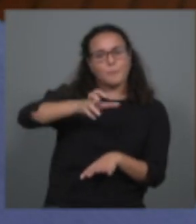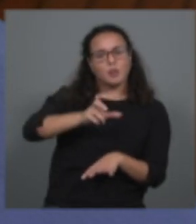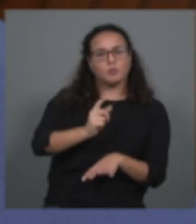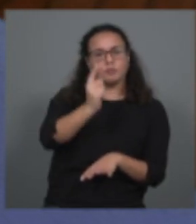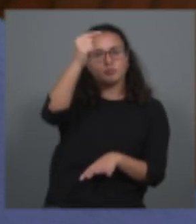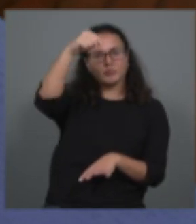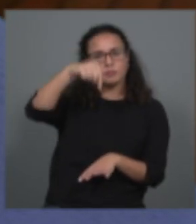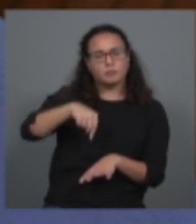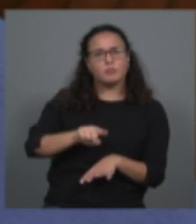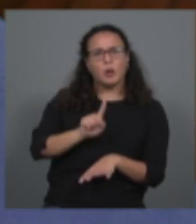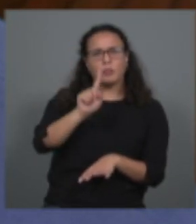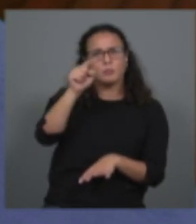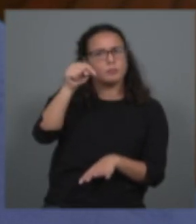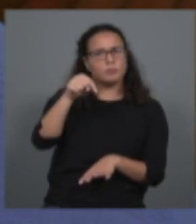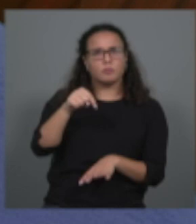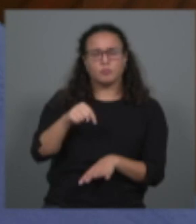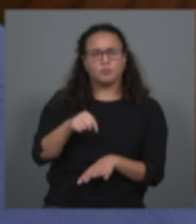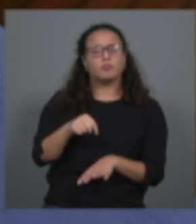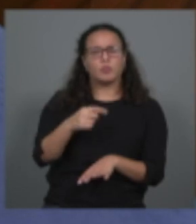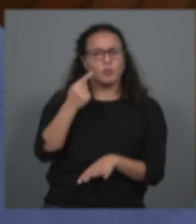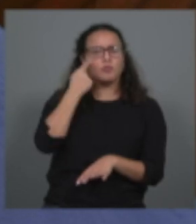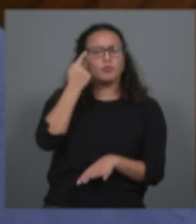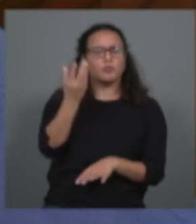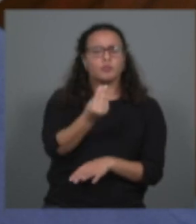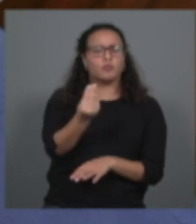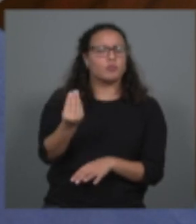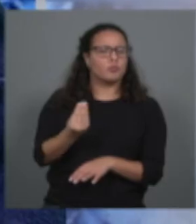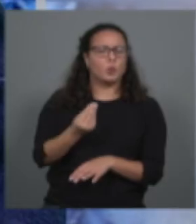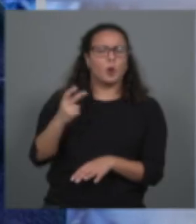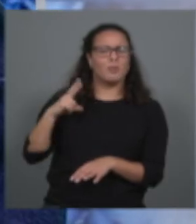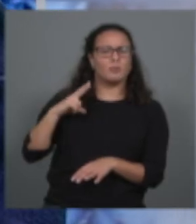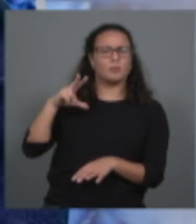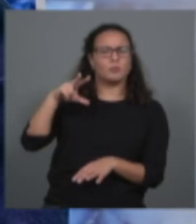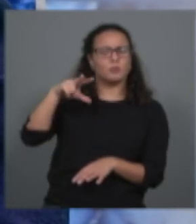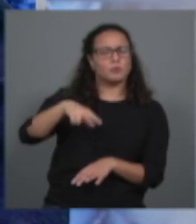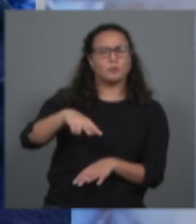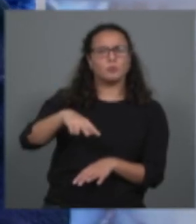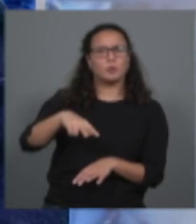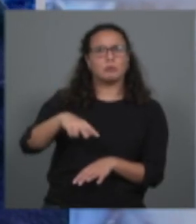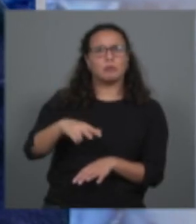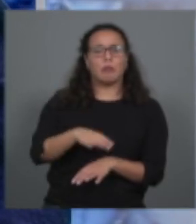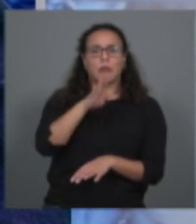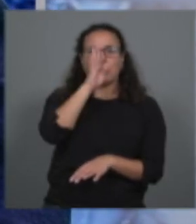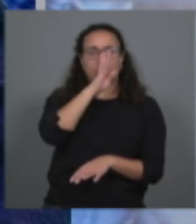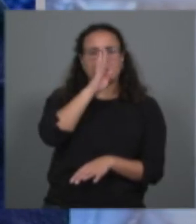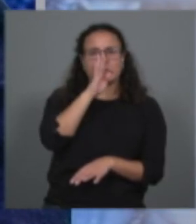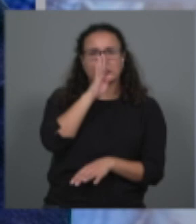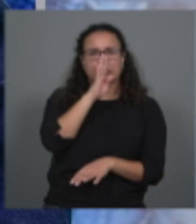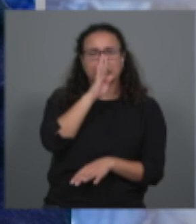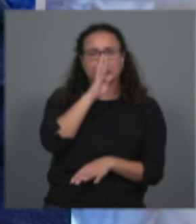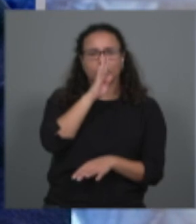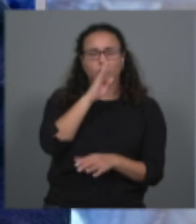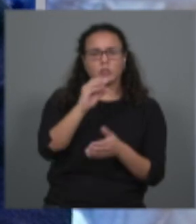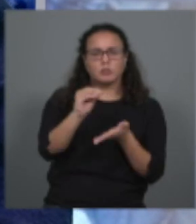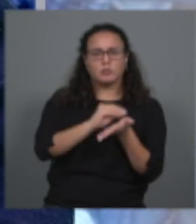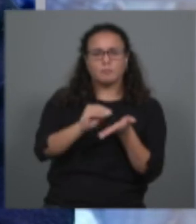viajou bastante pelo país. Viajou muito. Eu até acho extraordinário, se não fosse os dados que estão escritos e